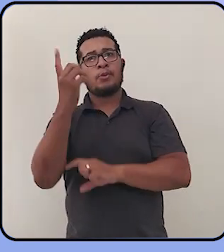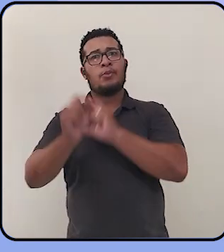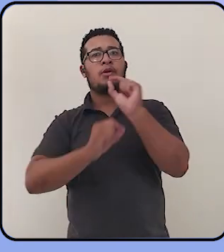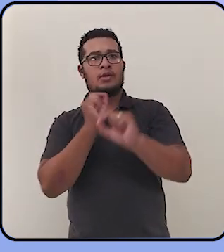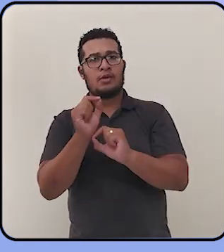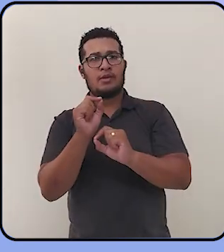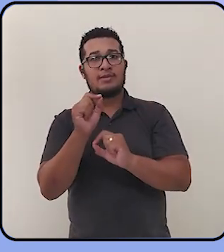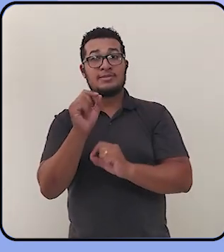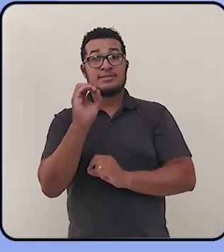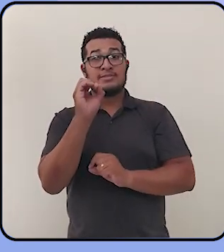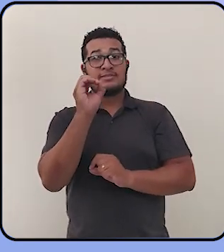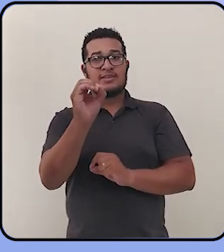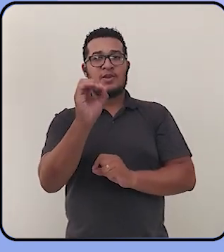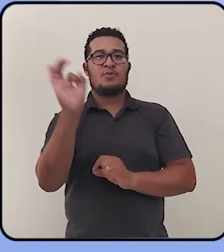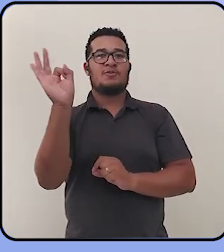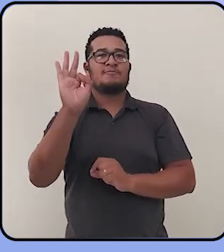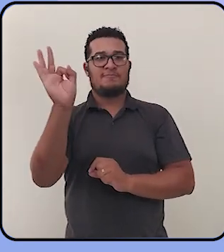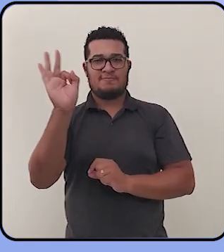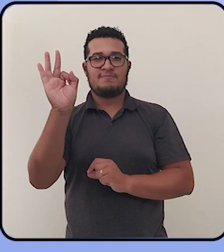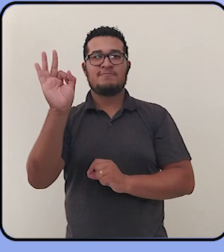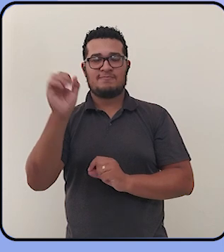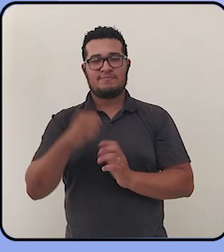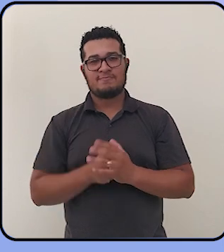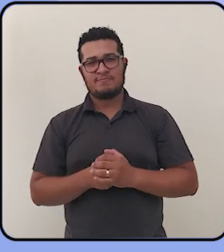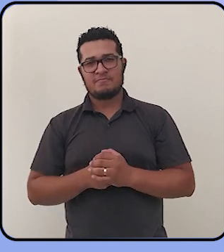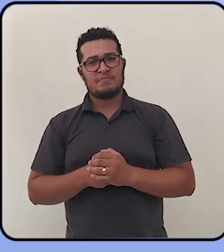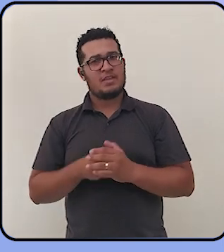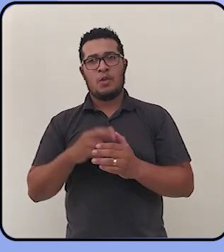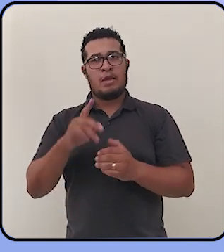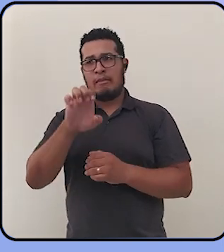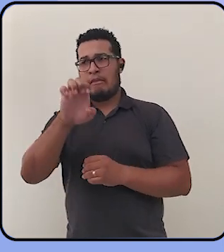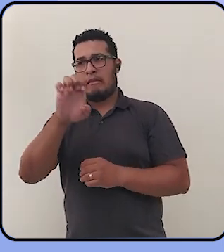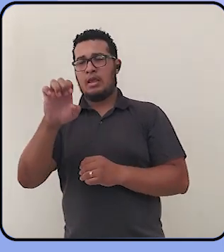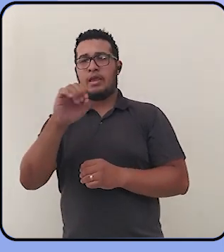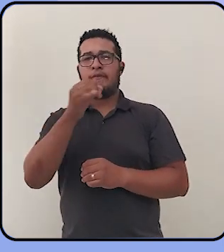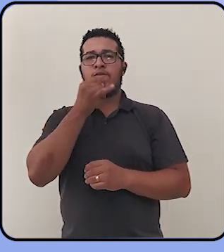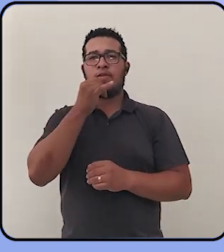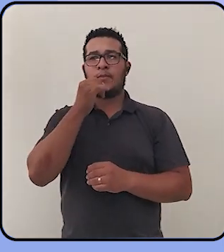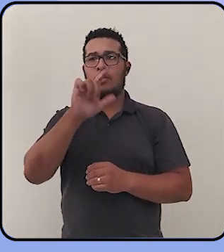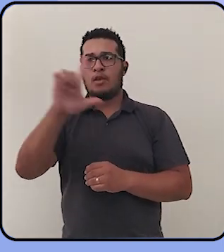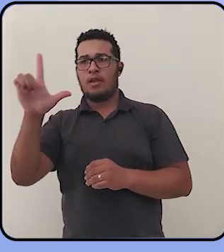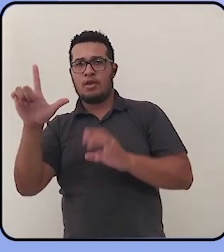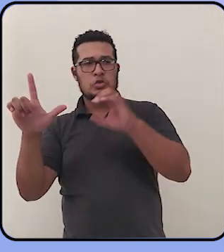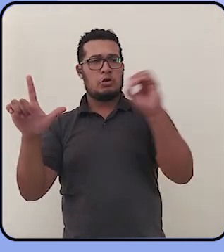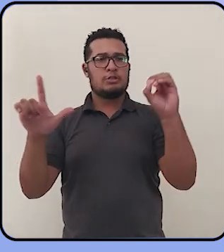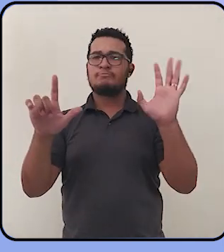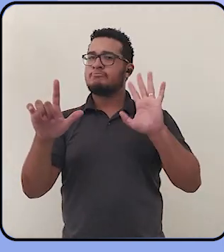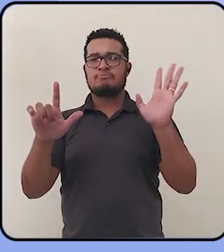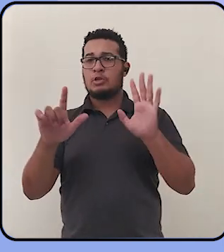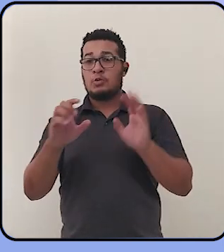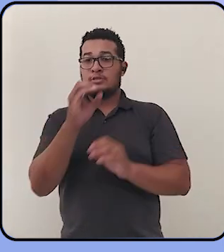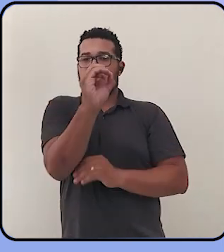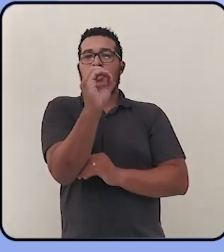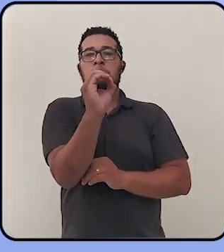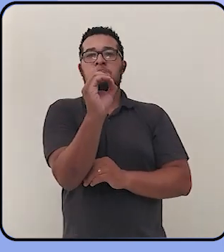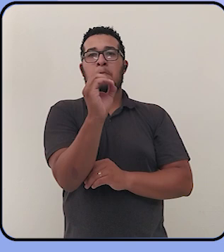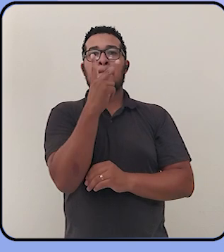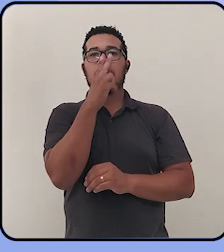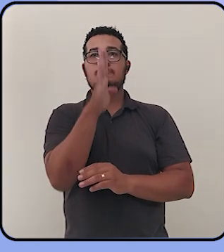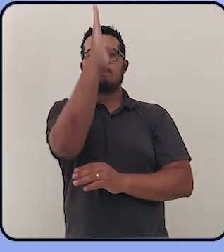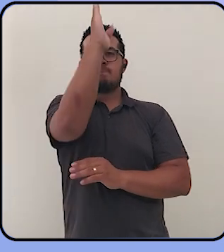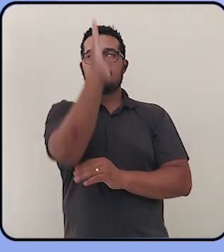caso, vai ser 0 grau. Nem oeste, nem leste. 0 é neutro. Fica 0